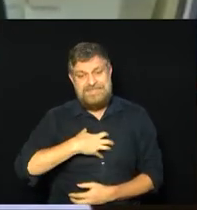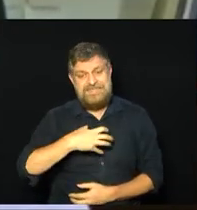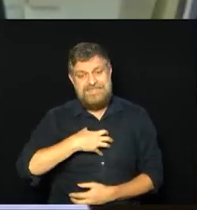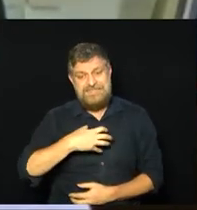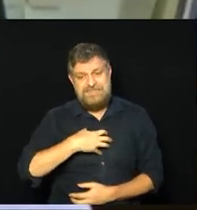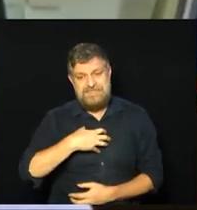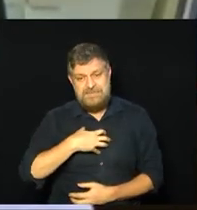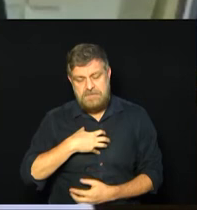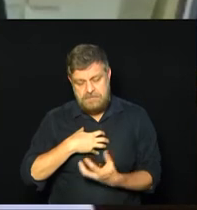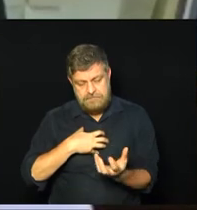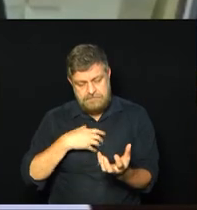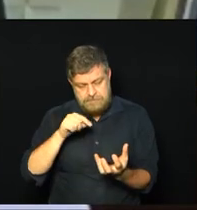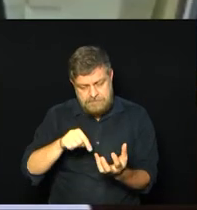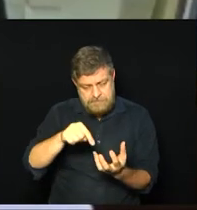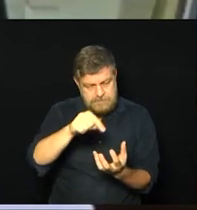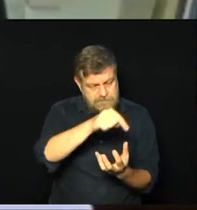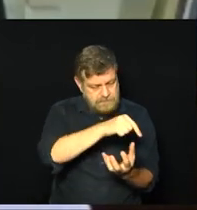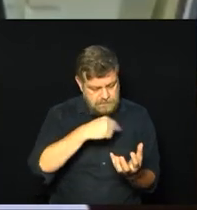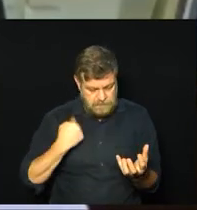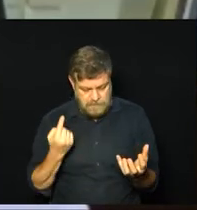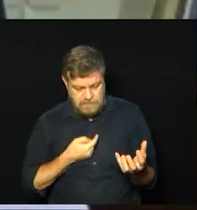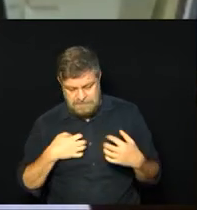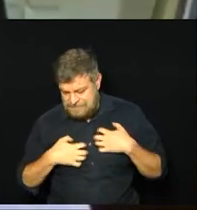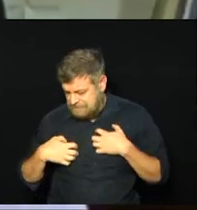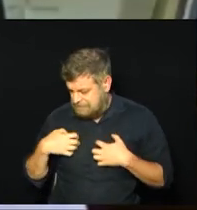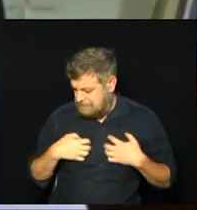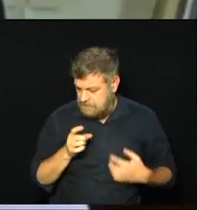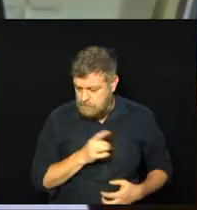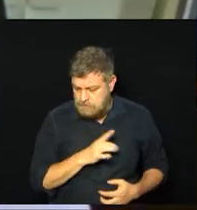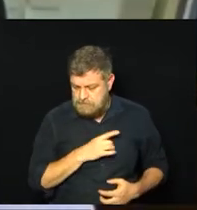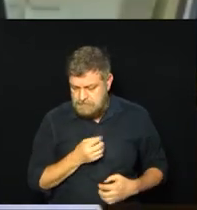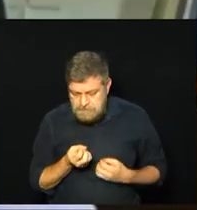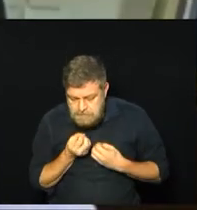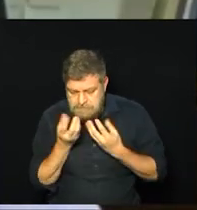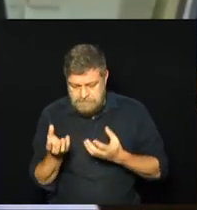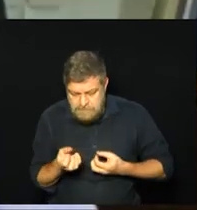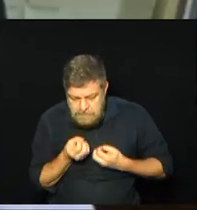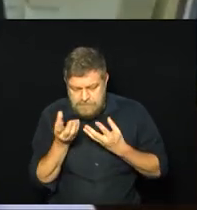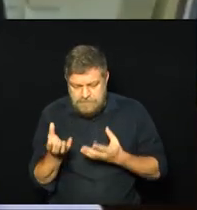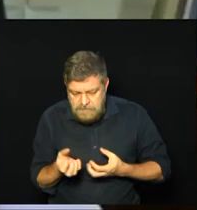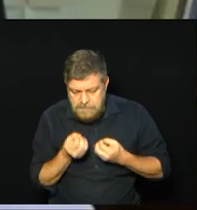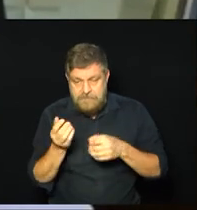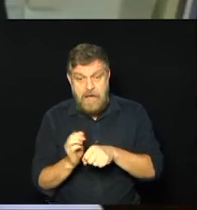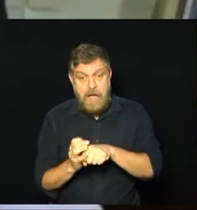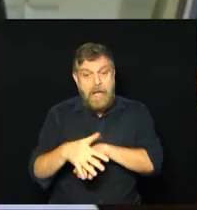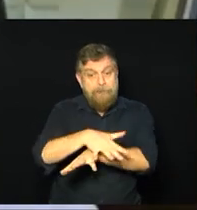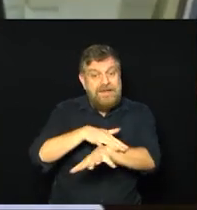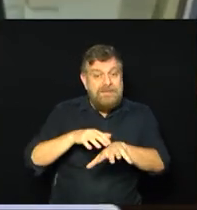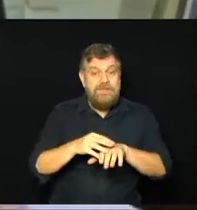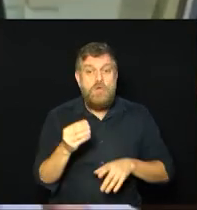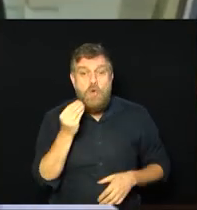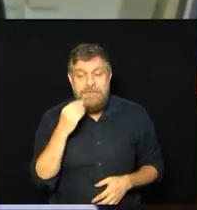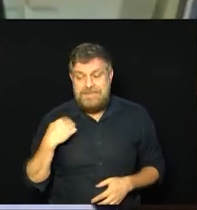da gente falar sobre as nossas angústias, os nossos medos, as nossas ansiedades. Então, a pandemia trouxe a oportunidade de